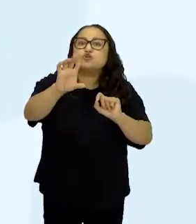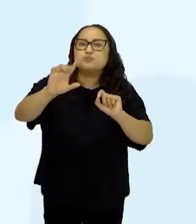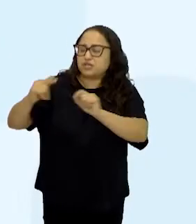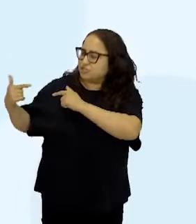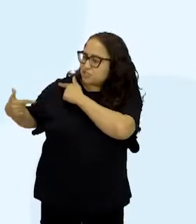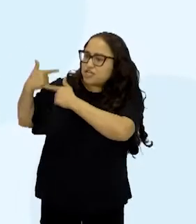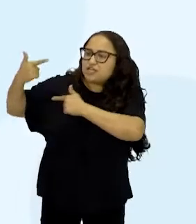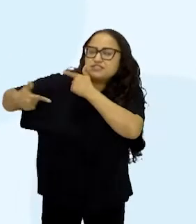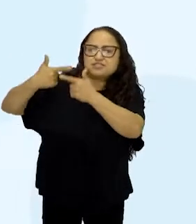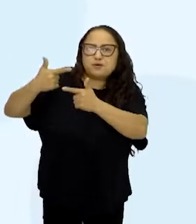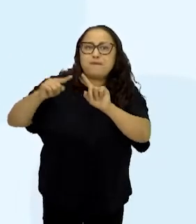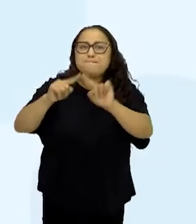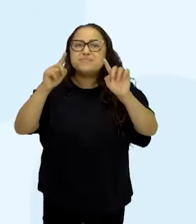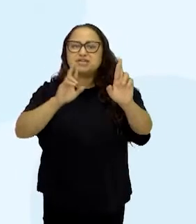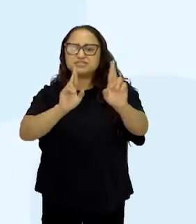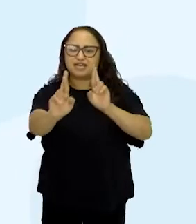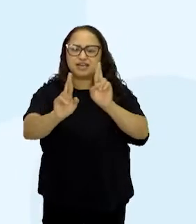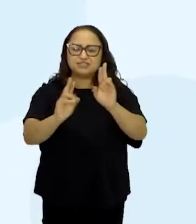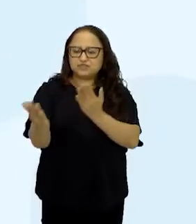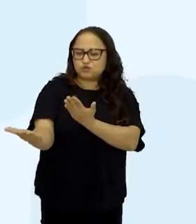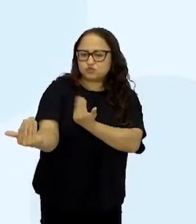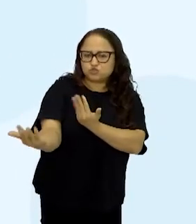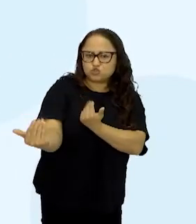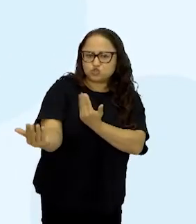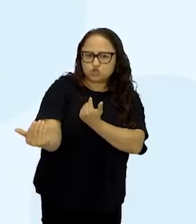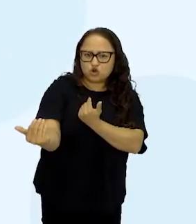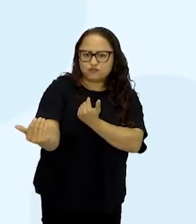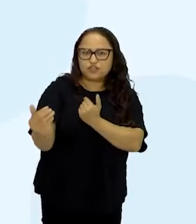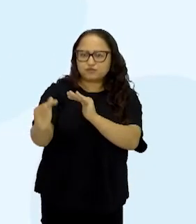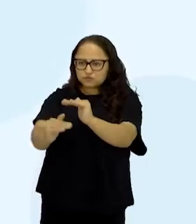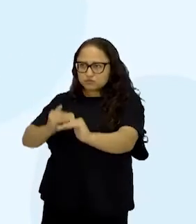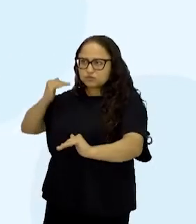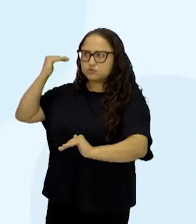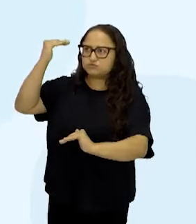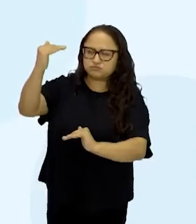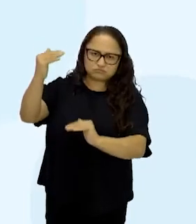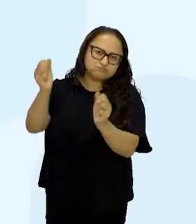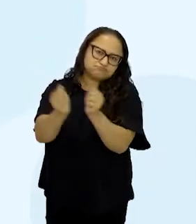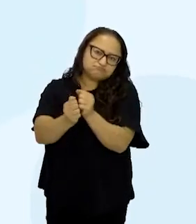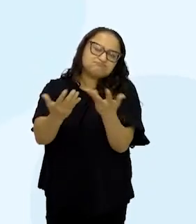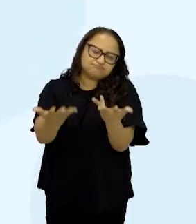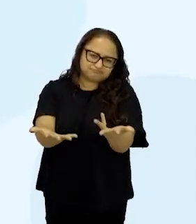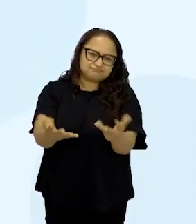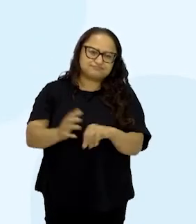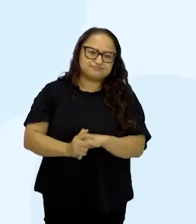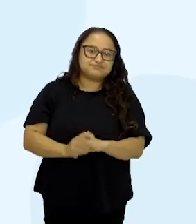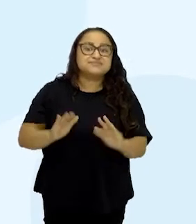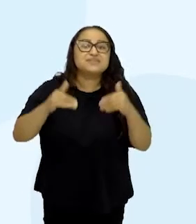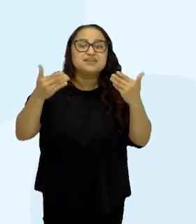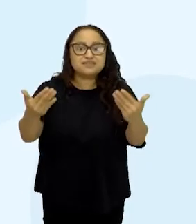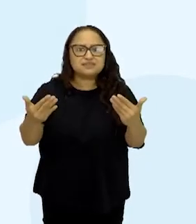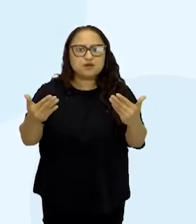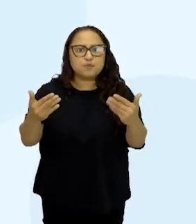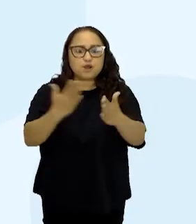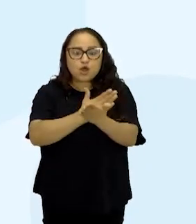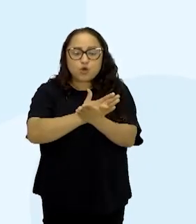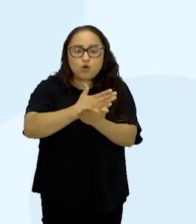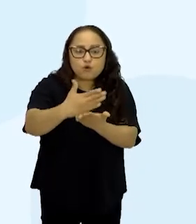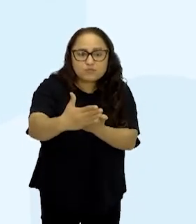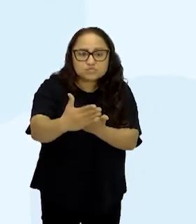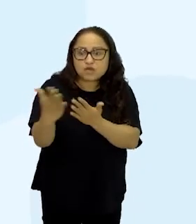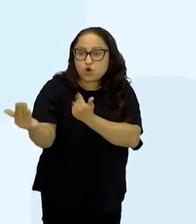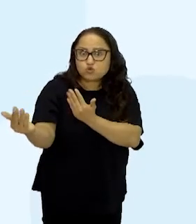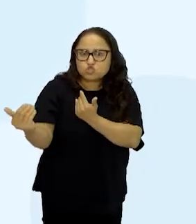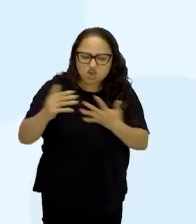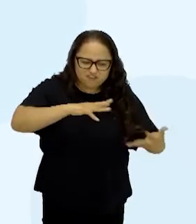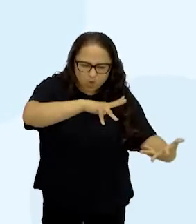gerações, mas sobre essa relação, né, do jovem com o adulto. Vamos colocar assim, né? Então, para começar, né, o jovem vai dominar o